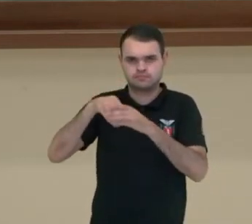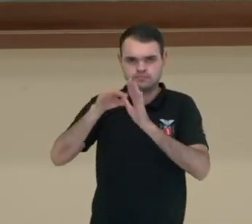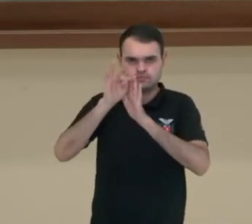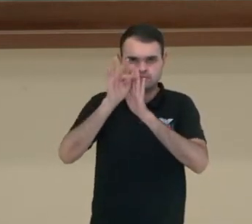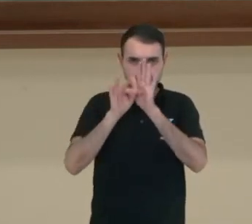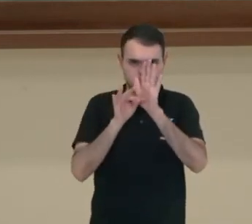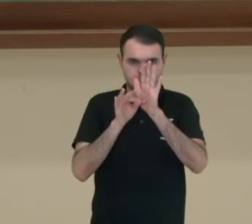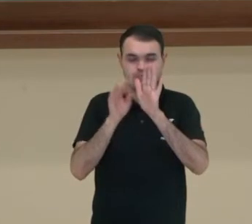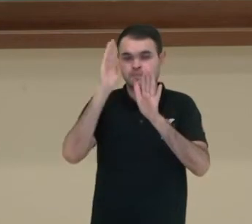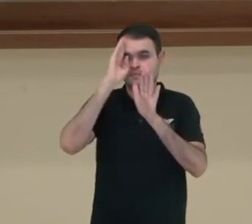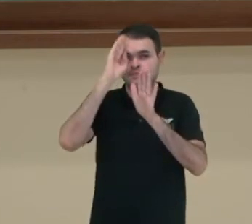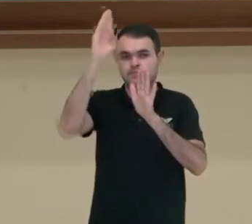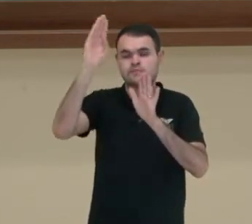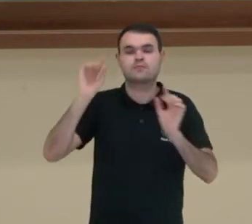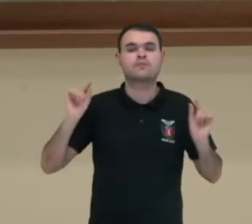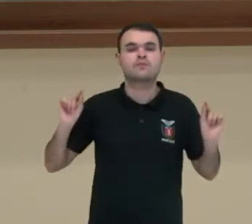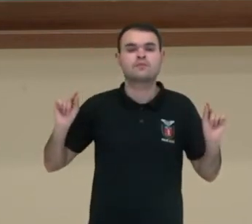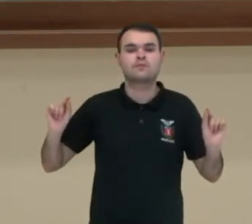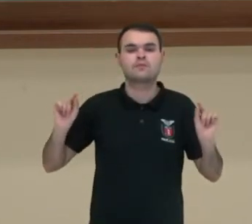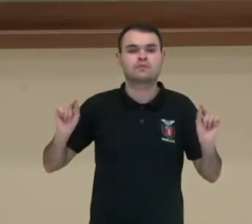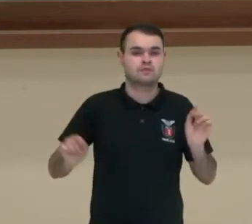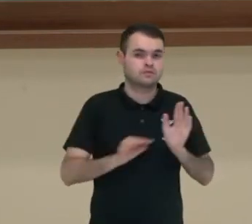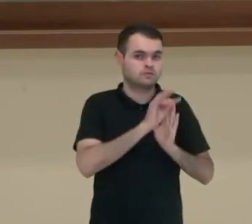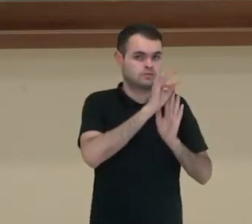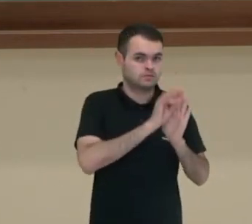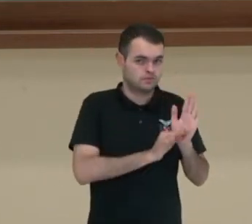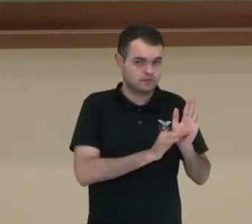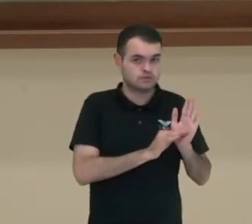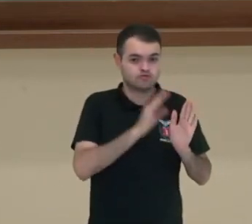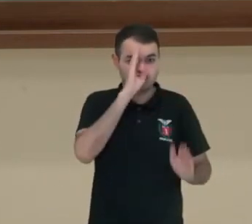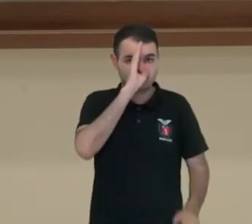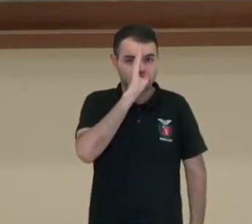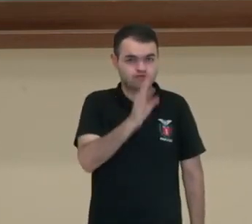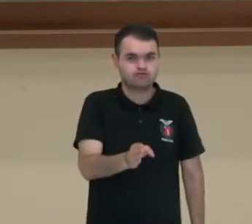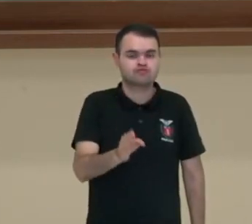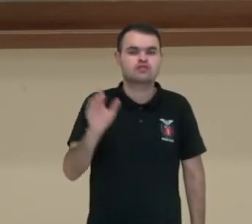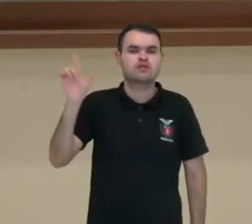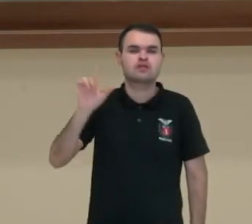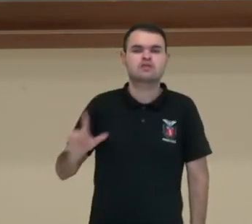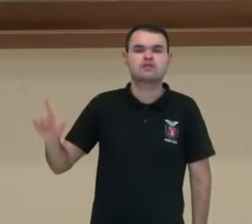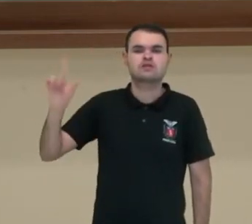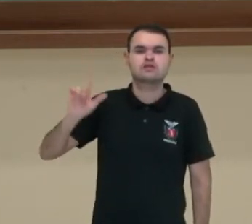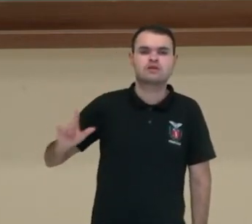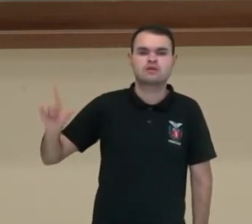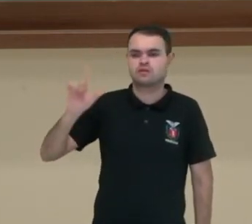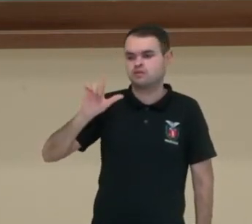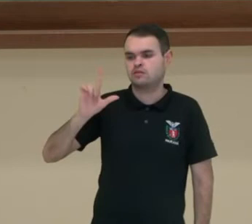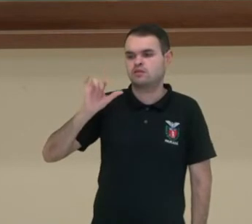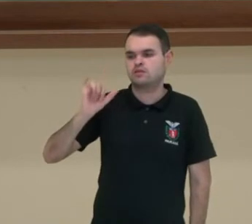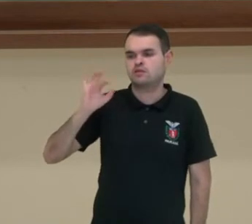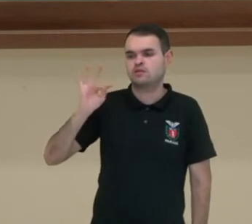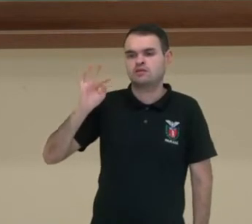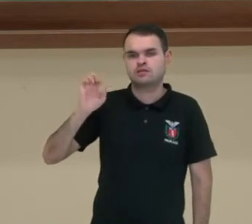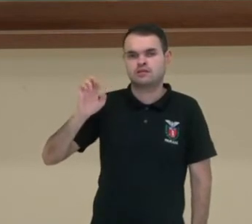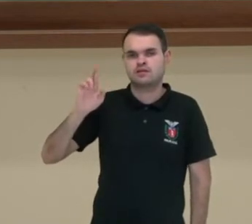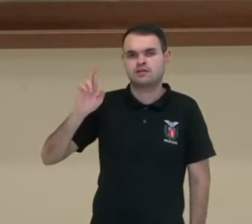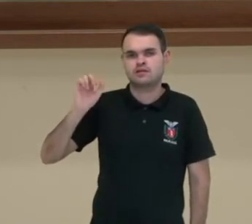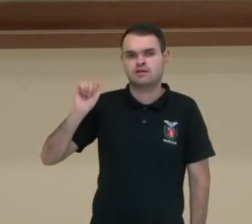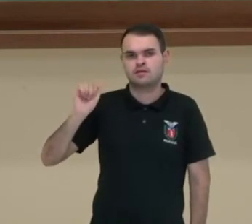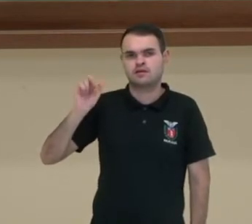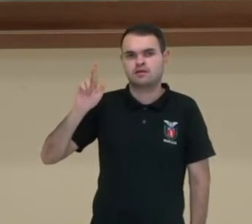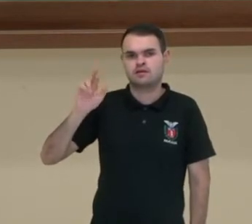né? Principalmente um texto de caráter literário. O texto literário, ele tem essa parcela, né? Assim